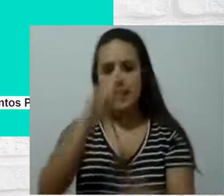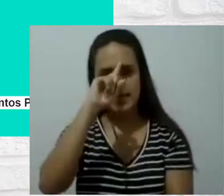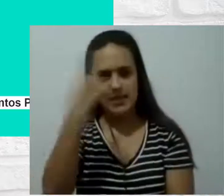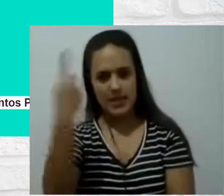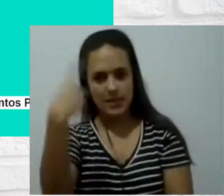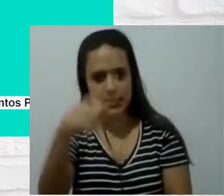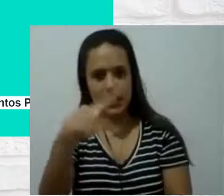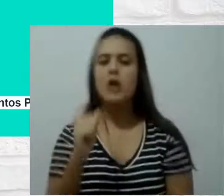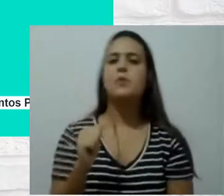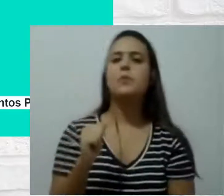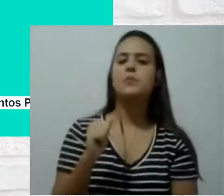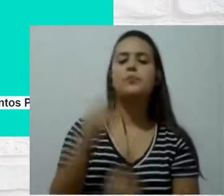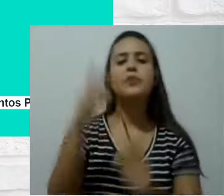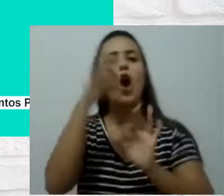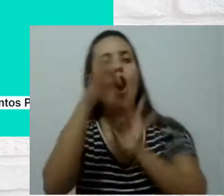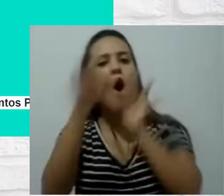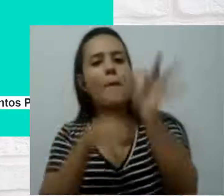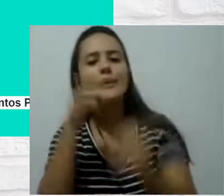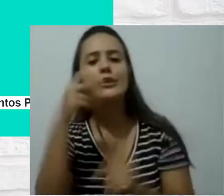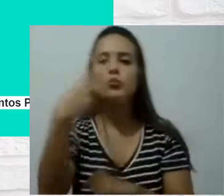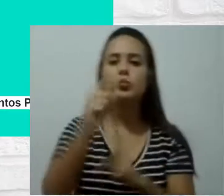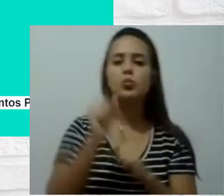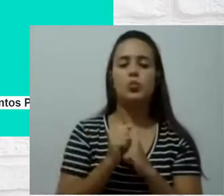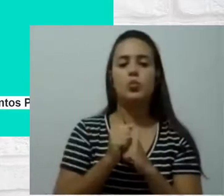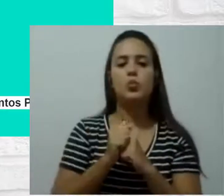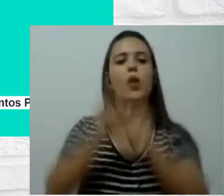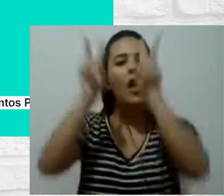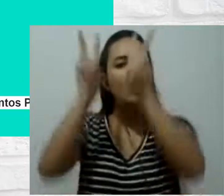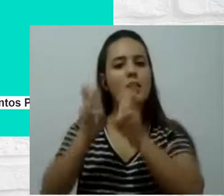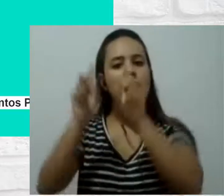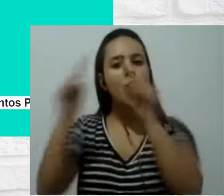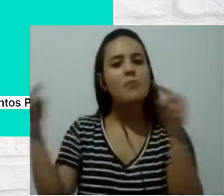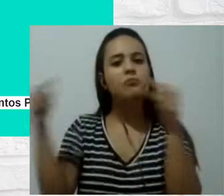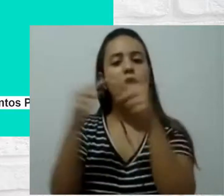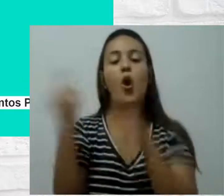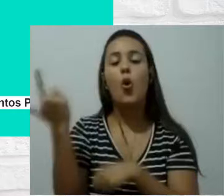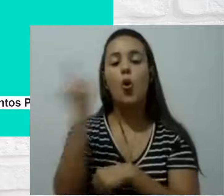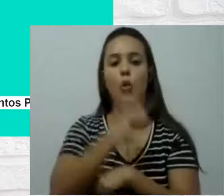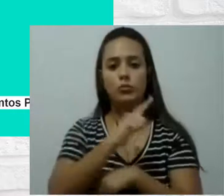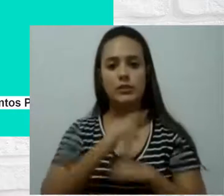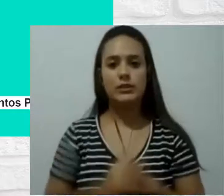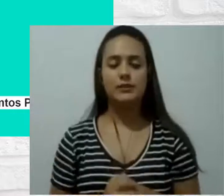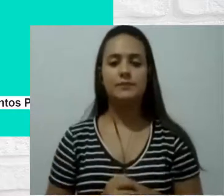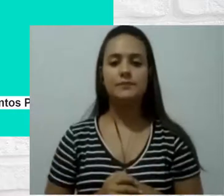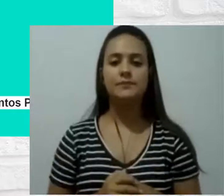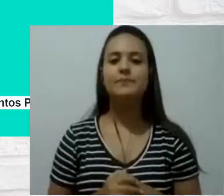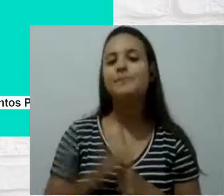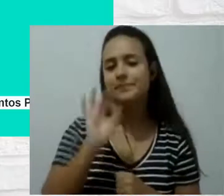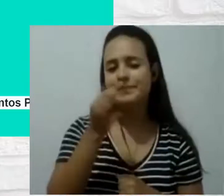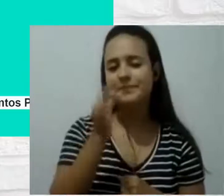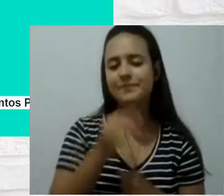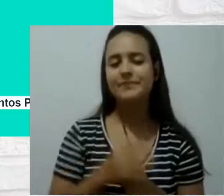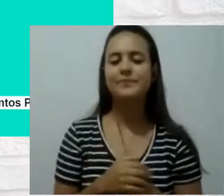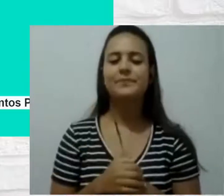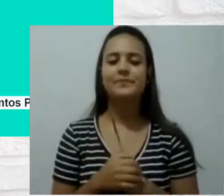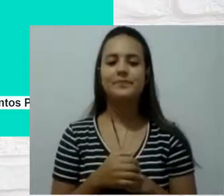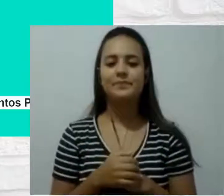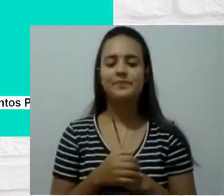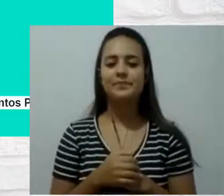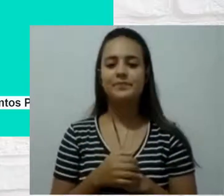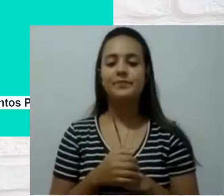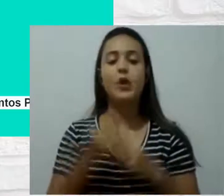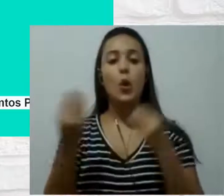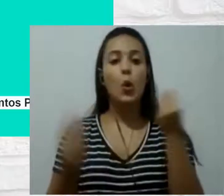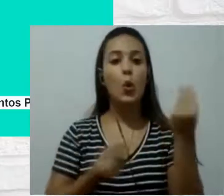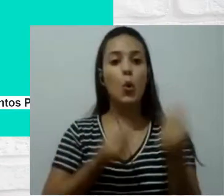argumentar para o leitor chegar nisso, ou seja, vocês vão expor suas ideias, seus princípios, assuntos, para chegar nesse seu